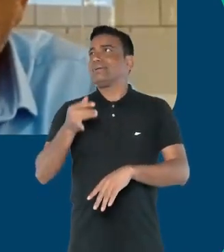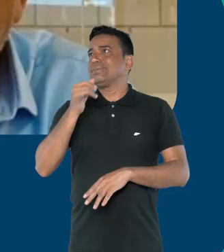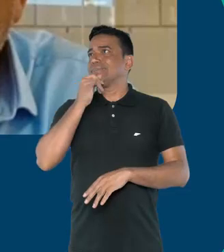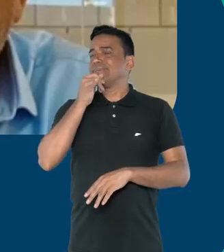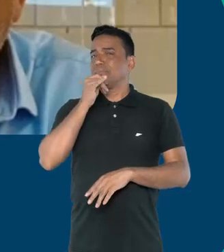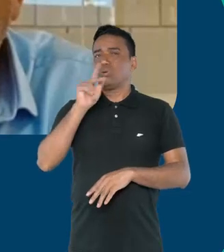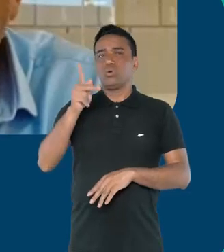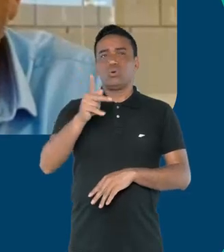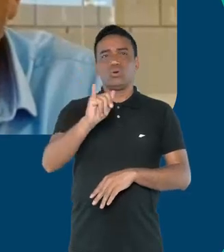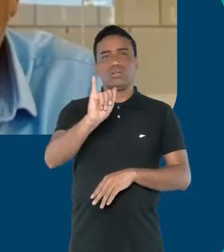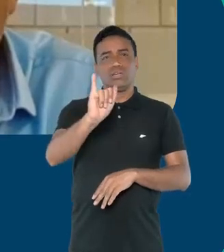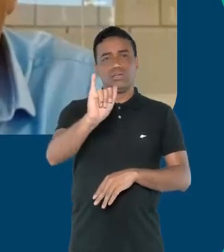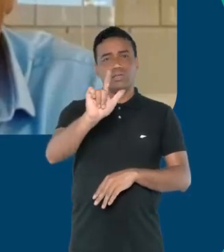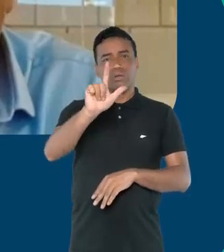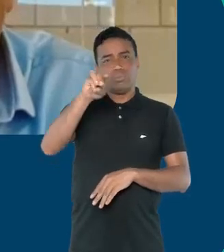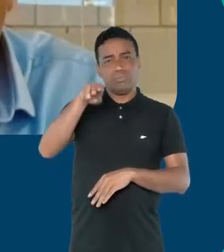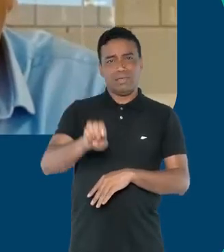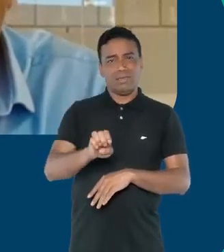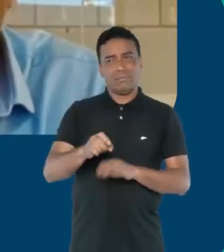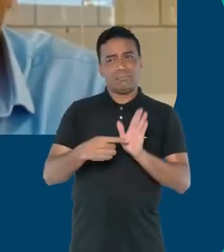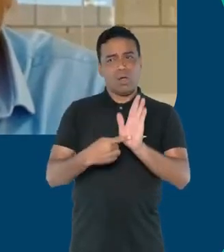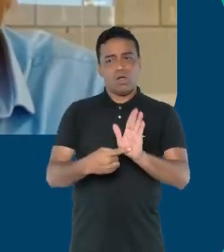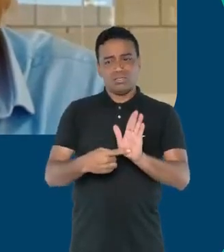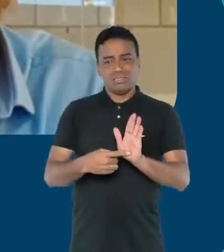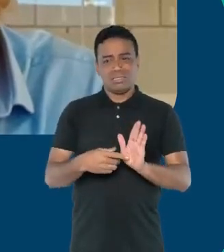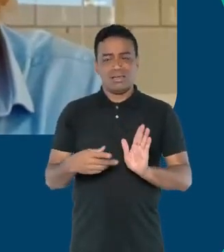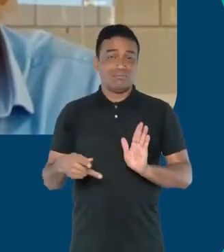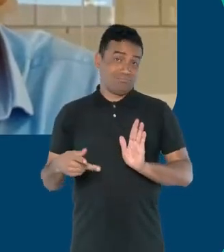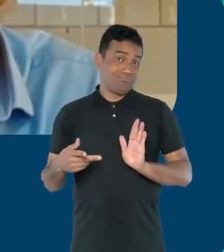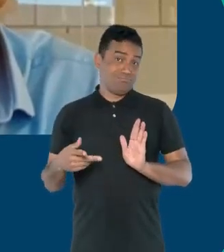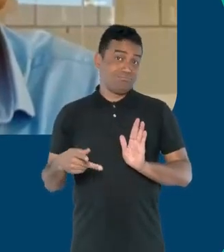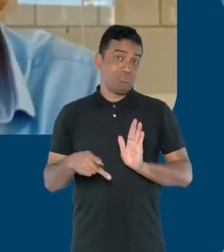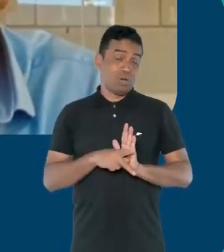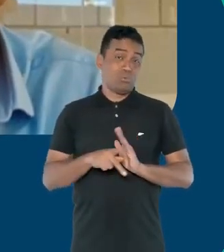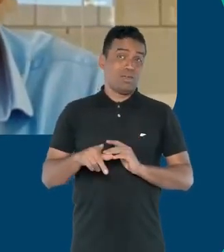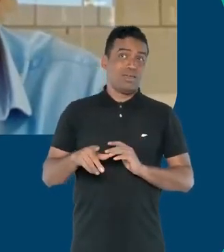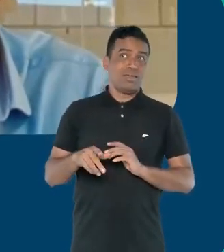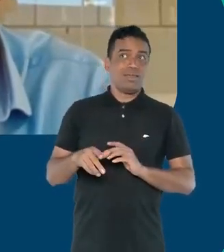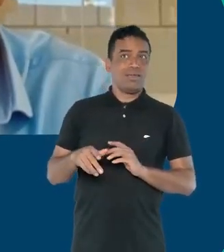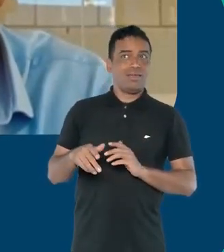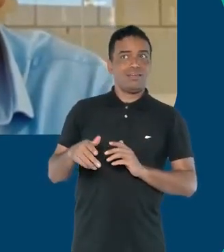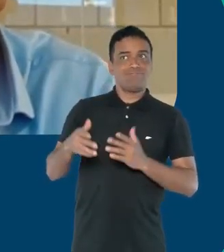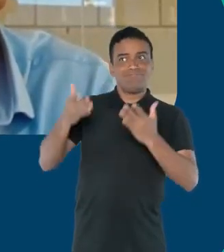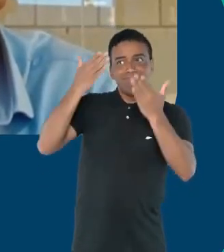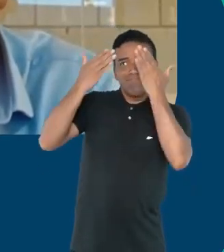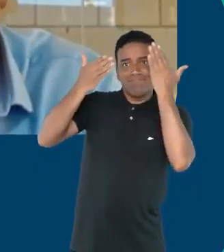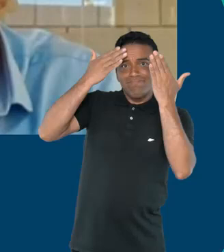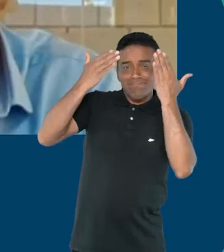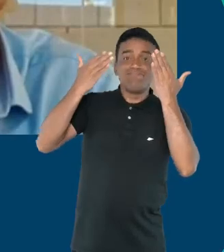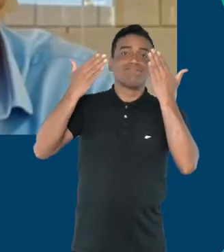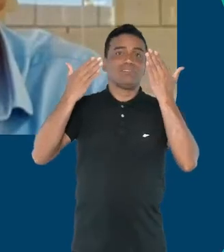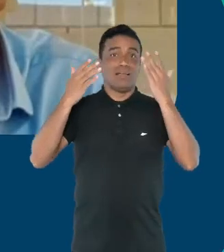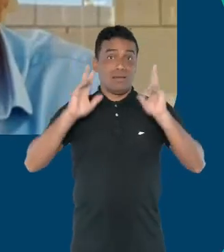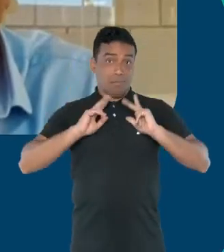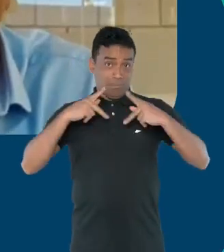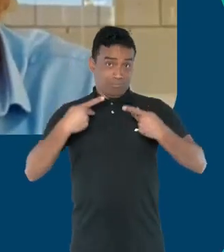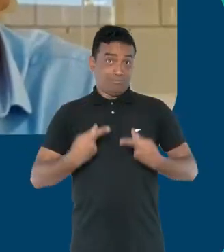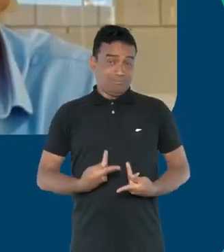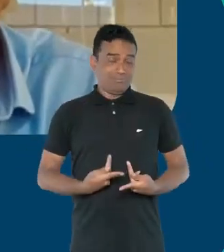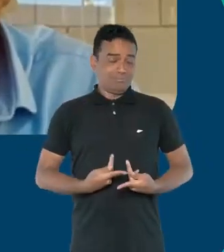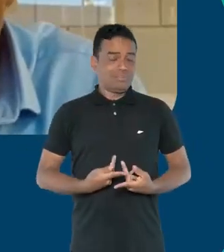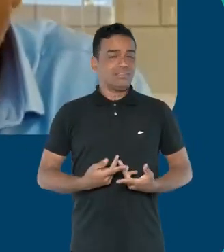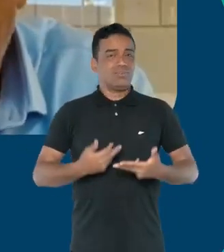o Hume, ele estabelece ali, né, a geografia mental, a mente humana, tendo ali